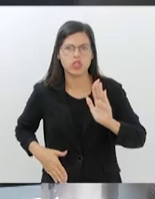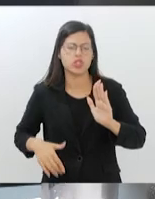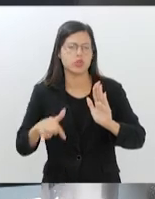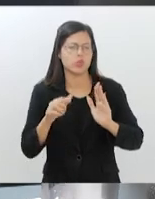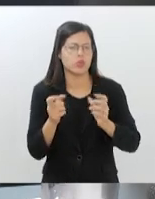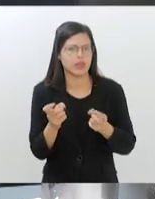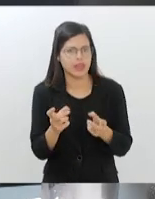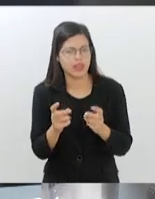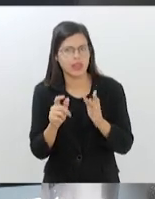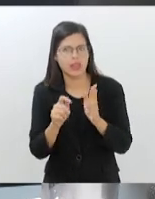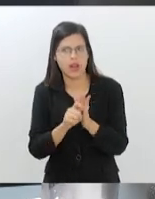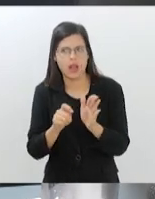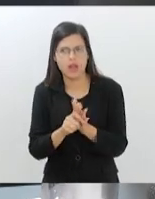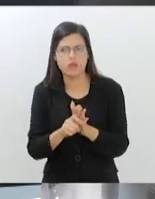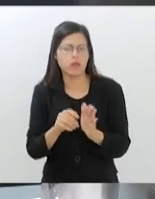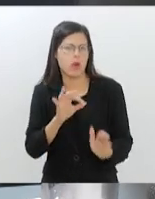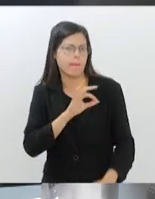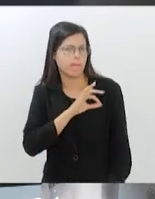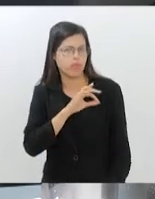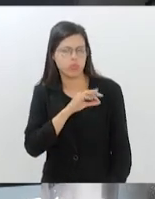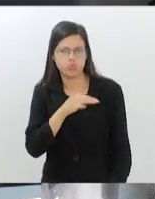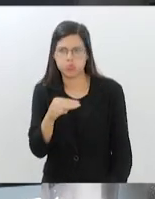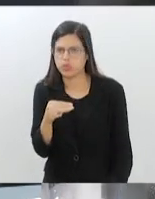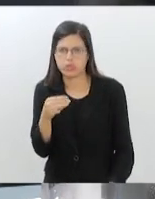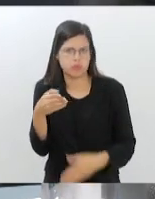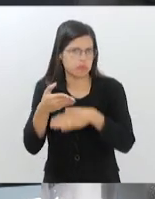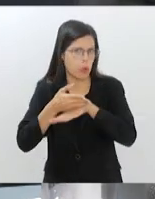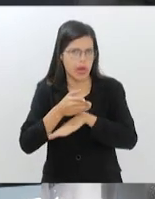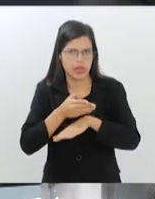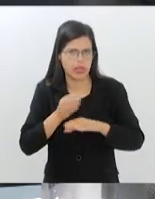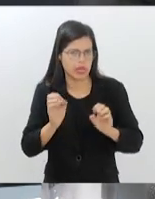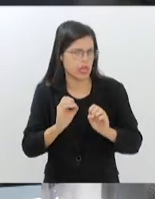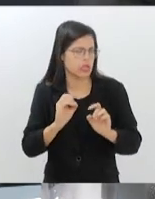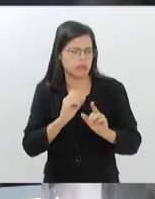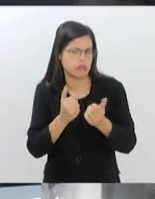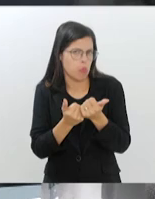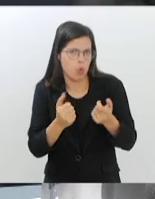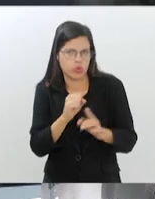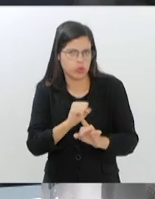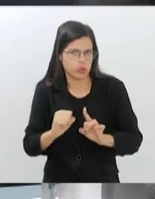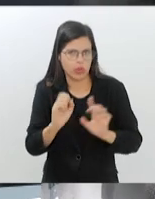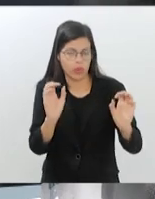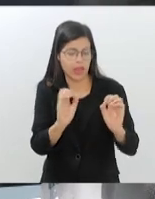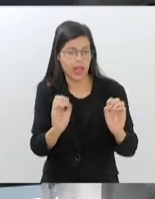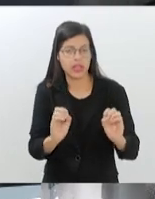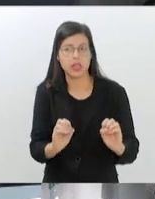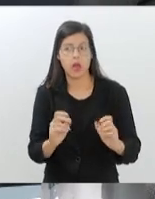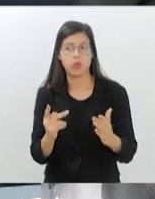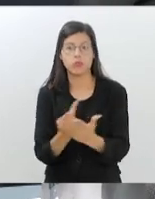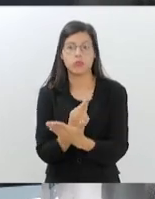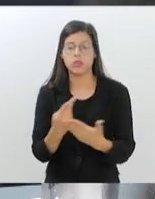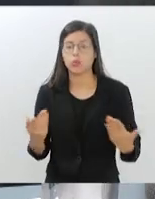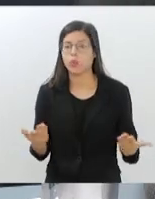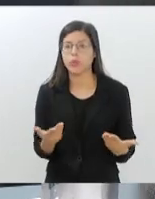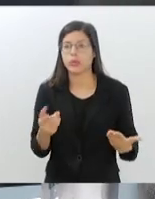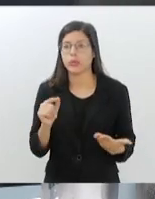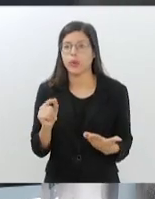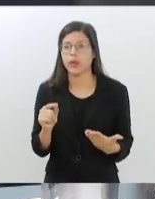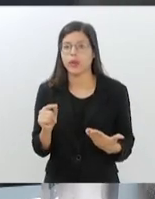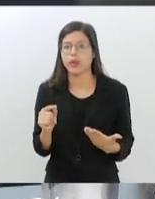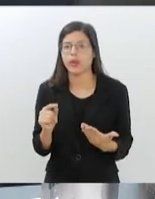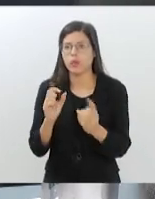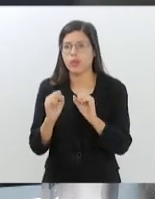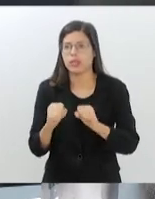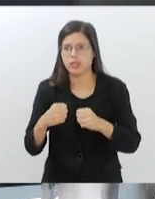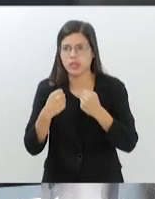para nada nem a polícia nem serviço social absolutamente nada o que tá acontecendo hoje é que com essa defesa cega e desmedida